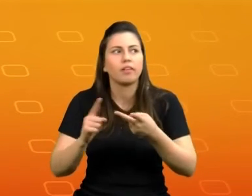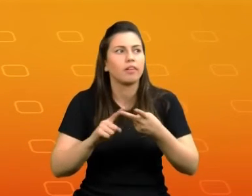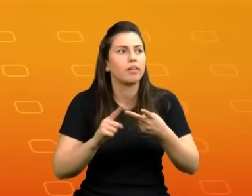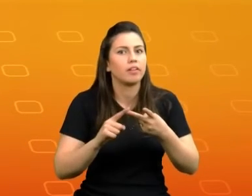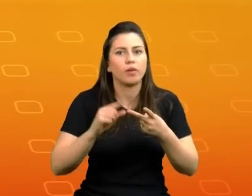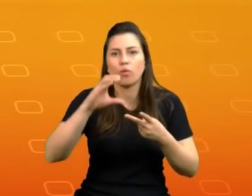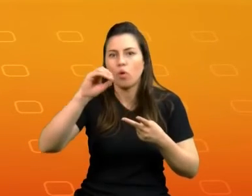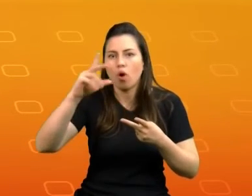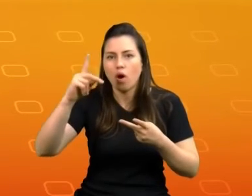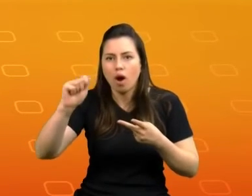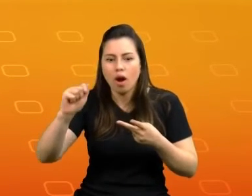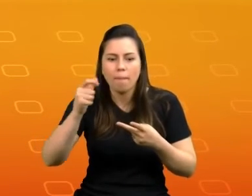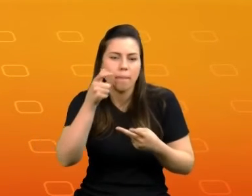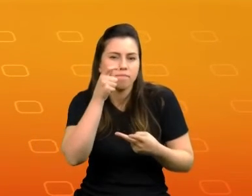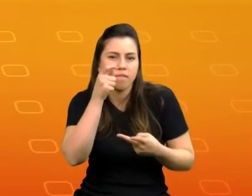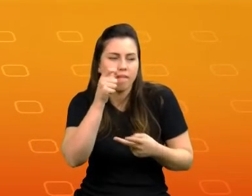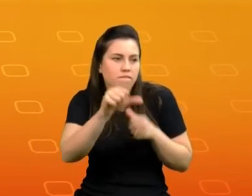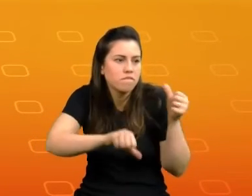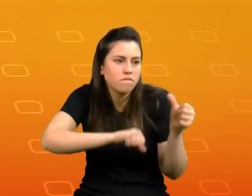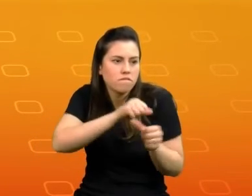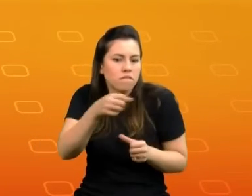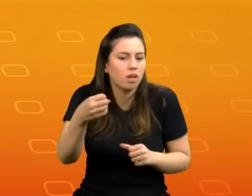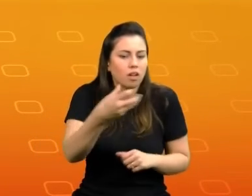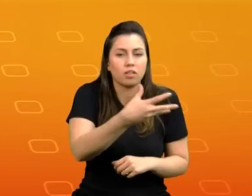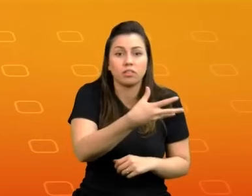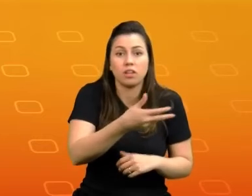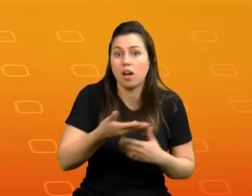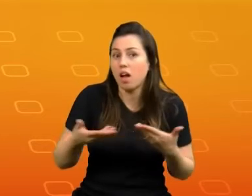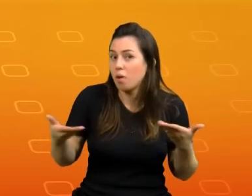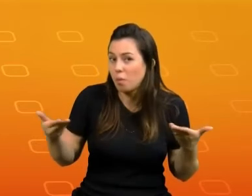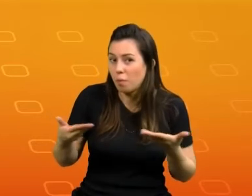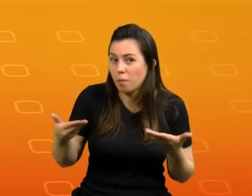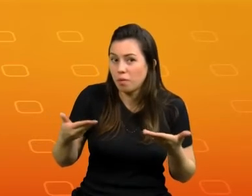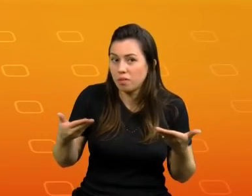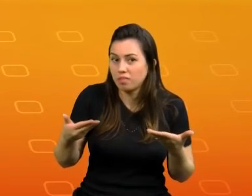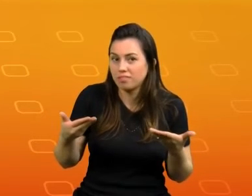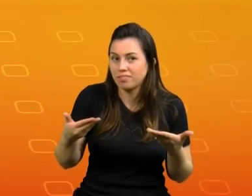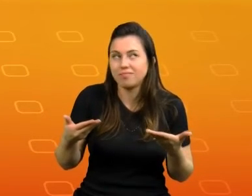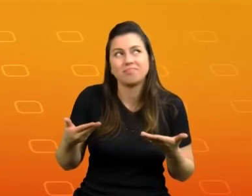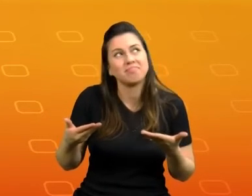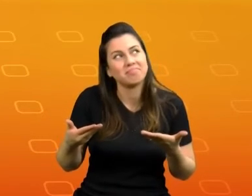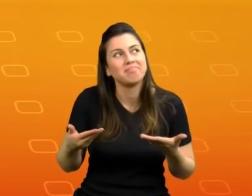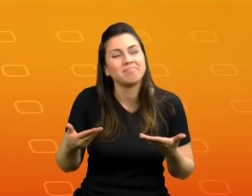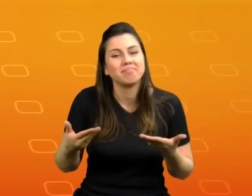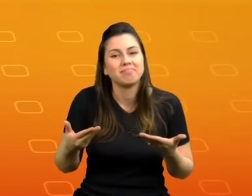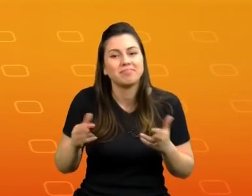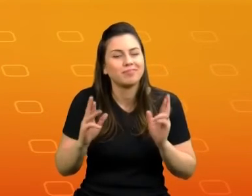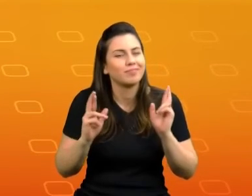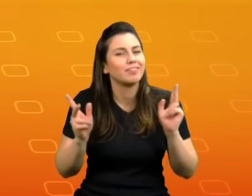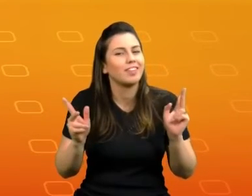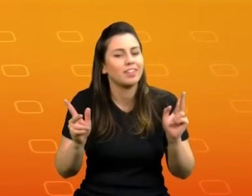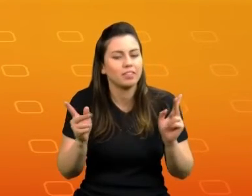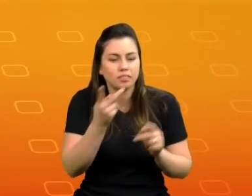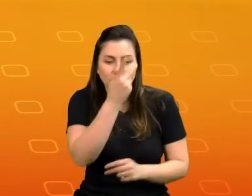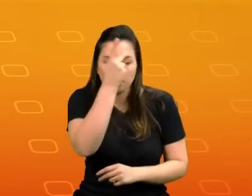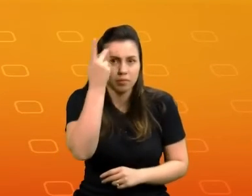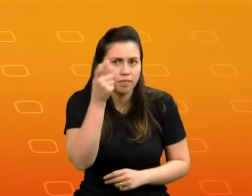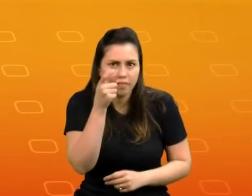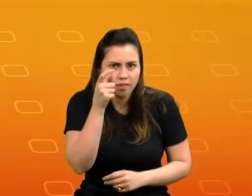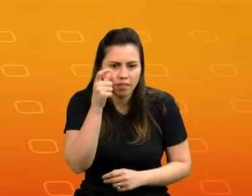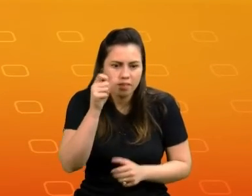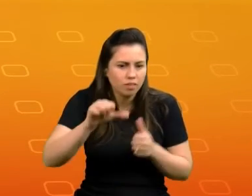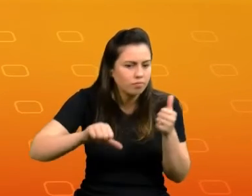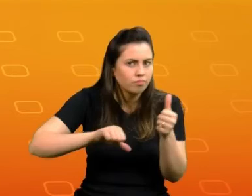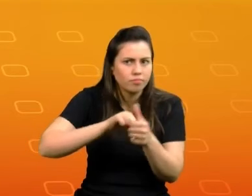copa do mundo para ver uma mudança eu acho que agora a gente a gente tem um segmento onde a pessoa vai ver a grande